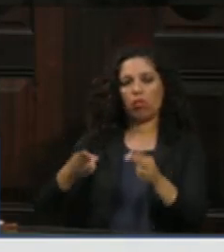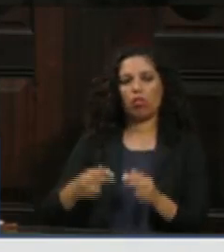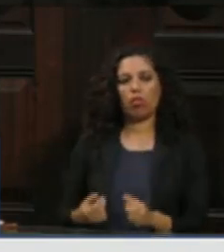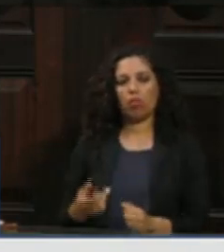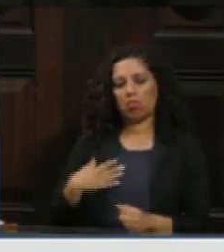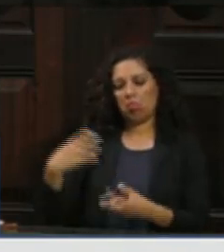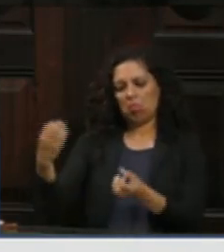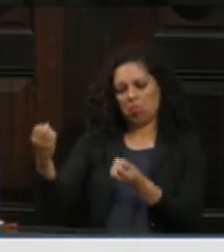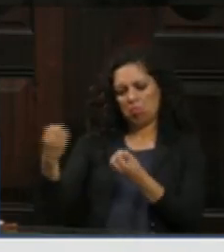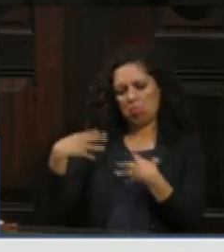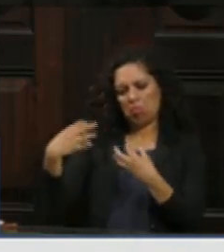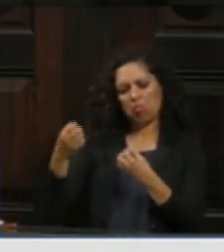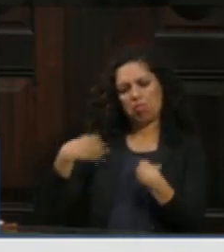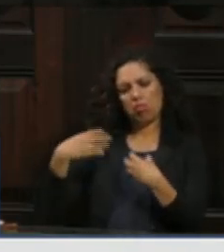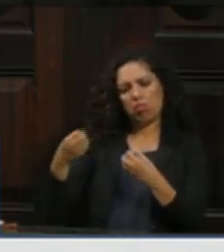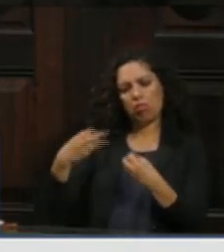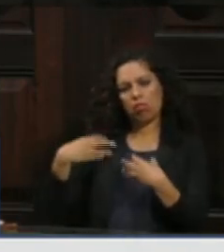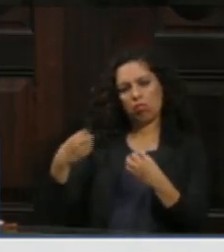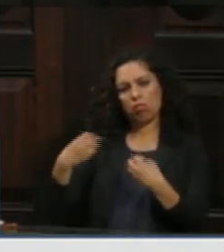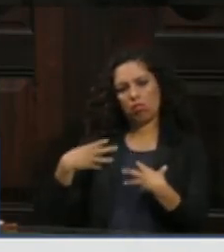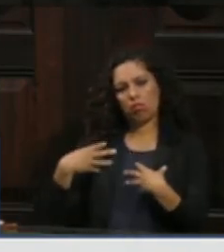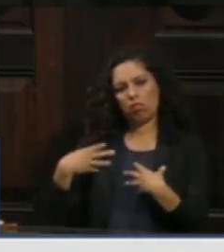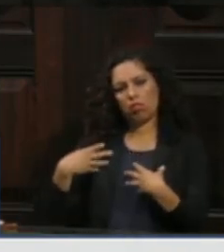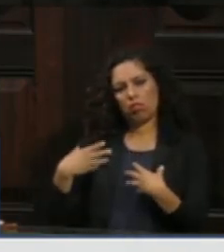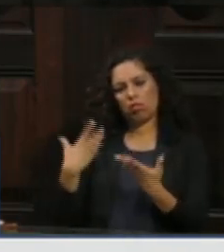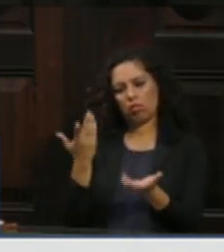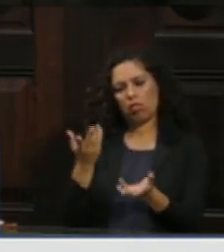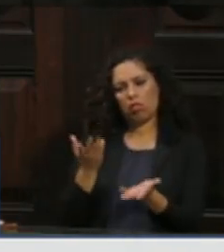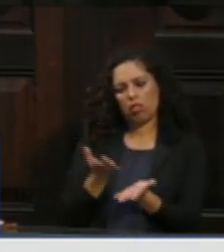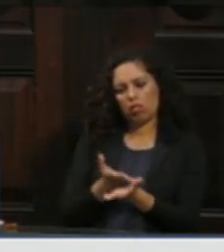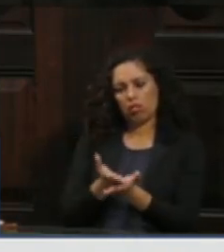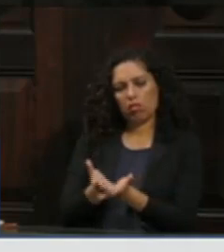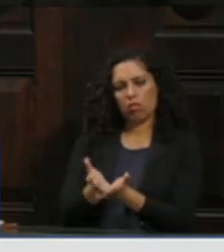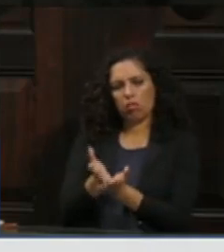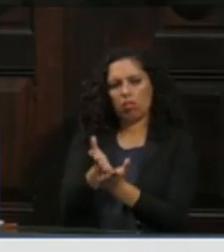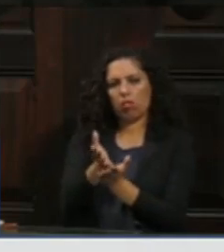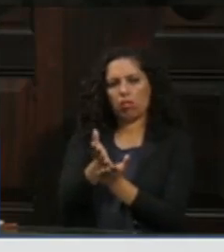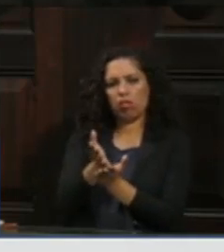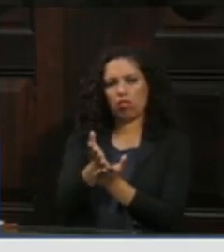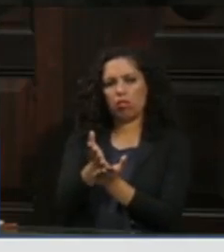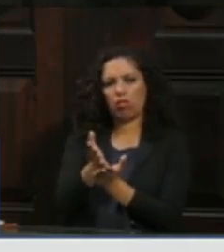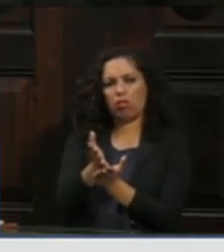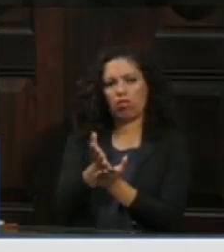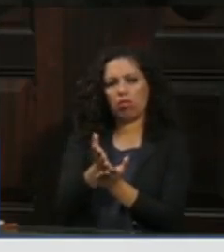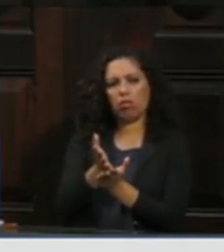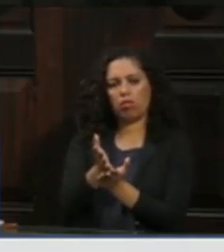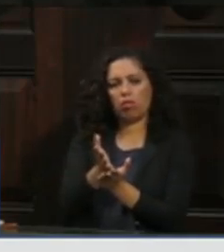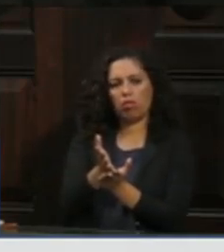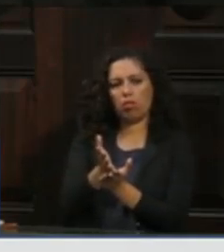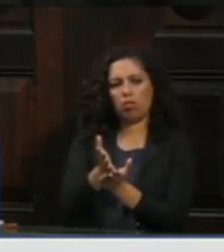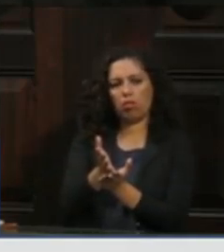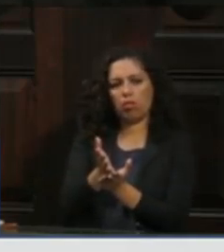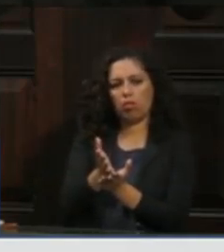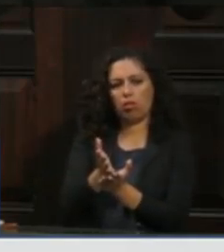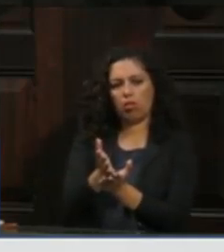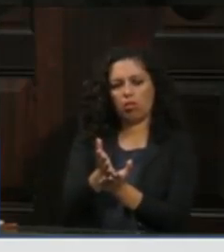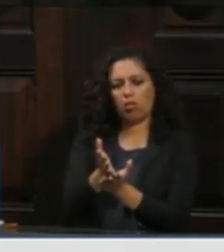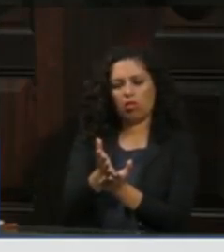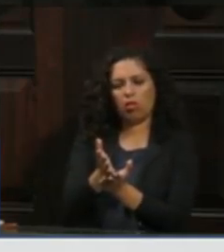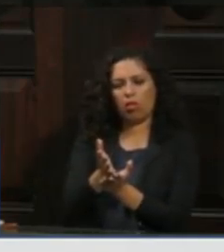porque hoje um companheiro muito querido meu e uma figura